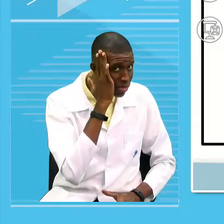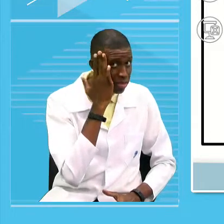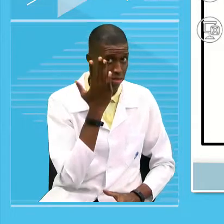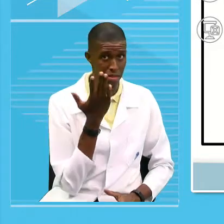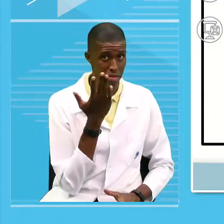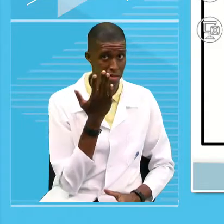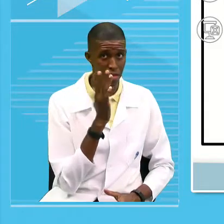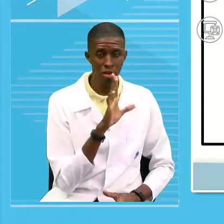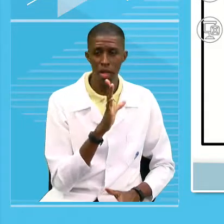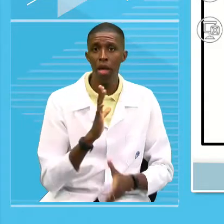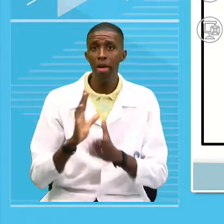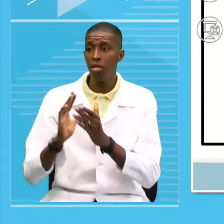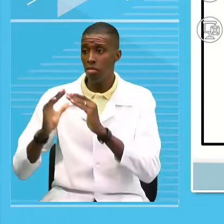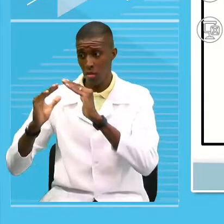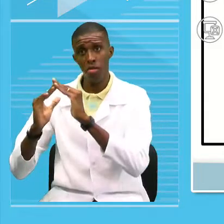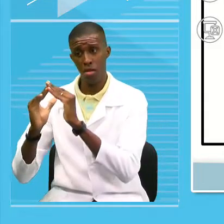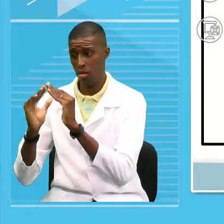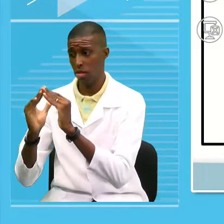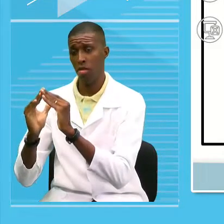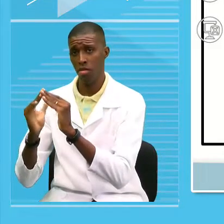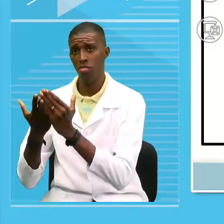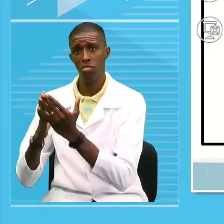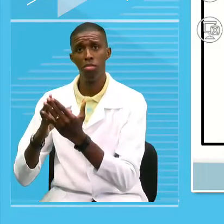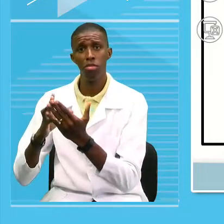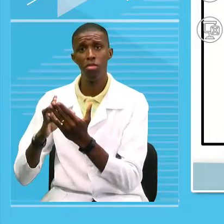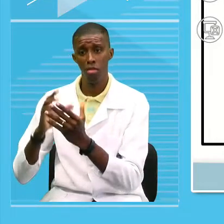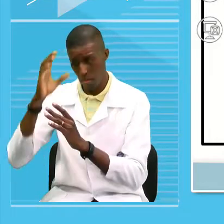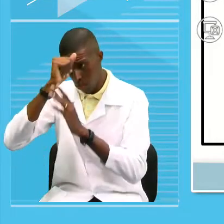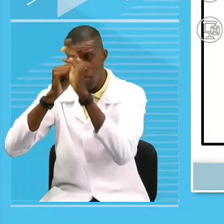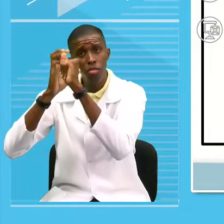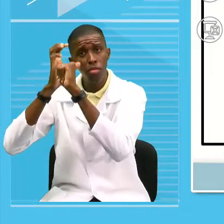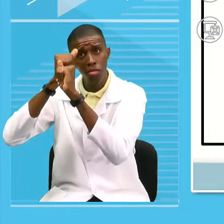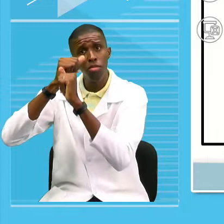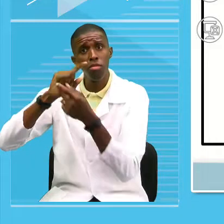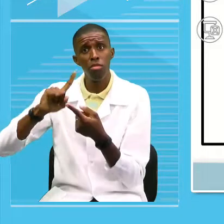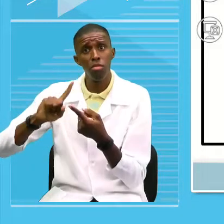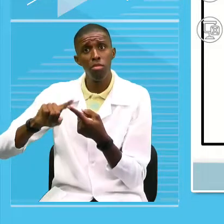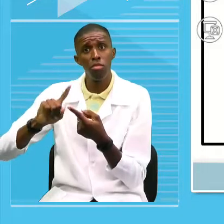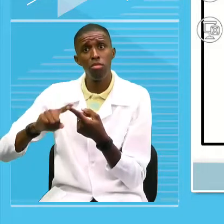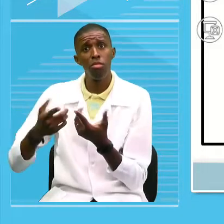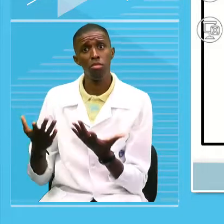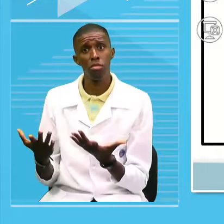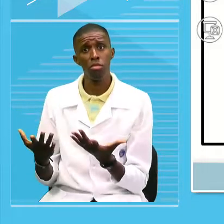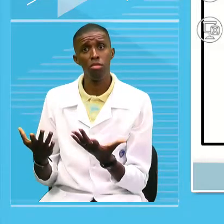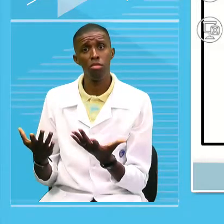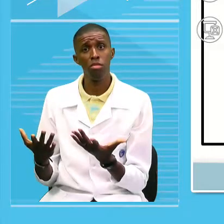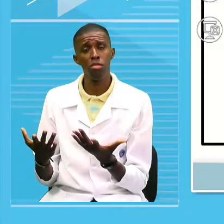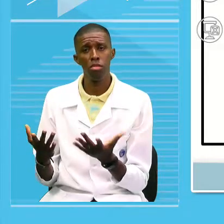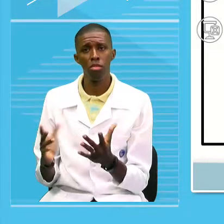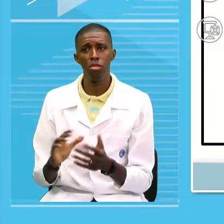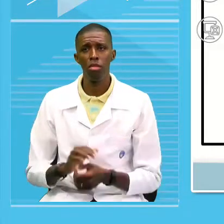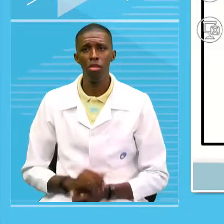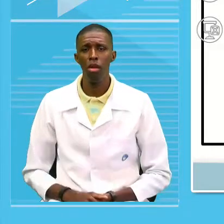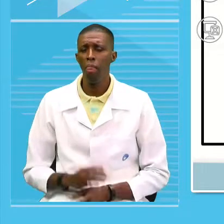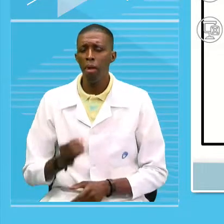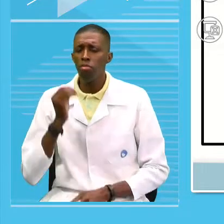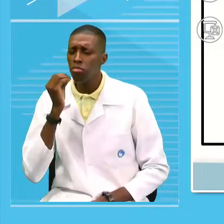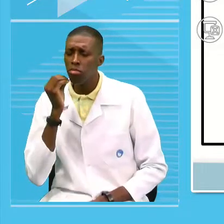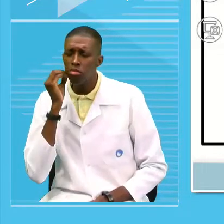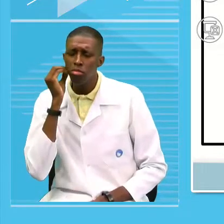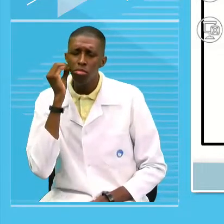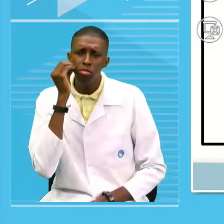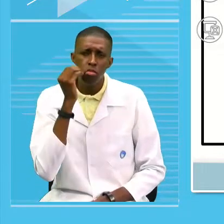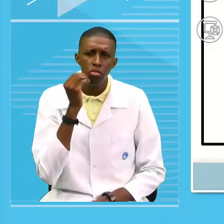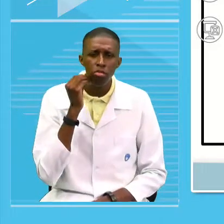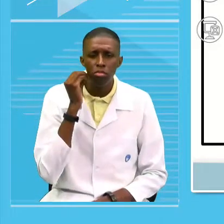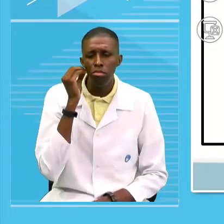é as nossas experiências elas estão acontecendo 24 horas por dia as duas experiências enquanto